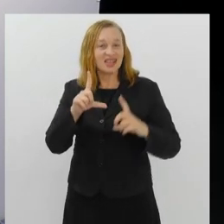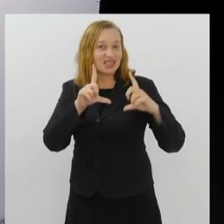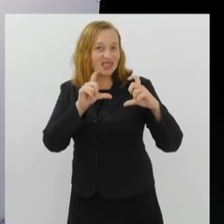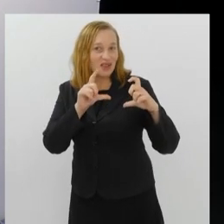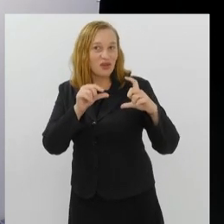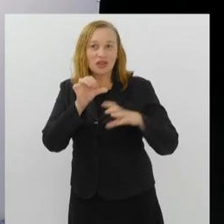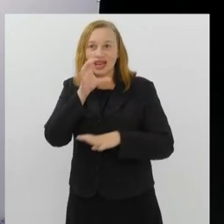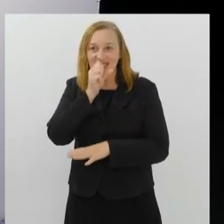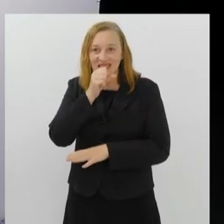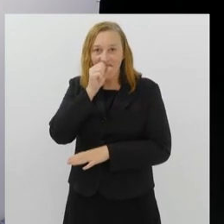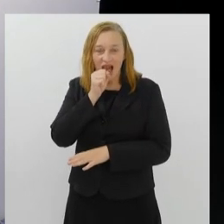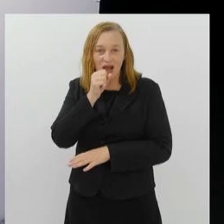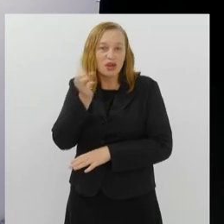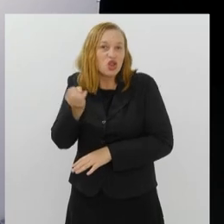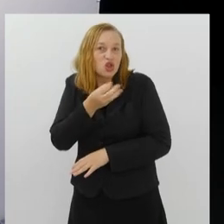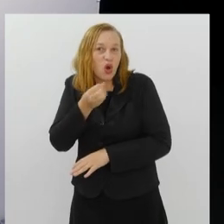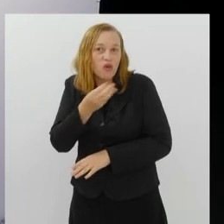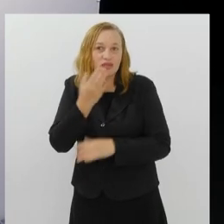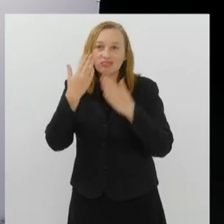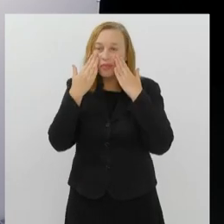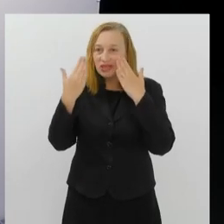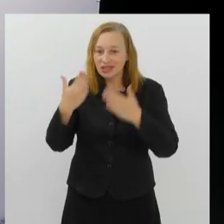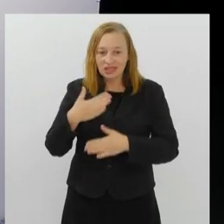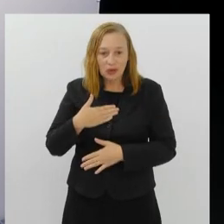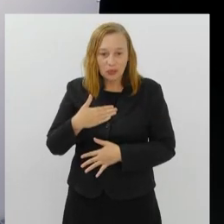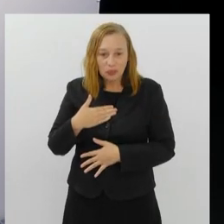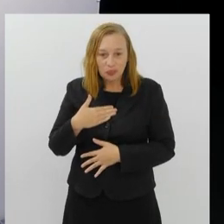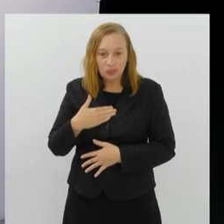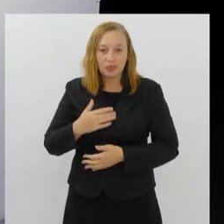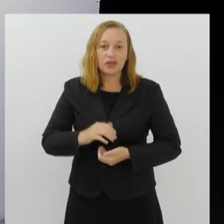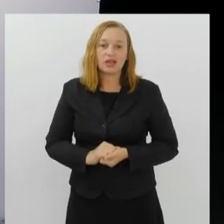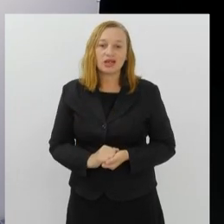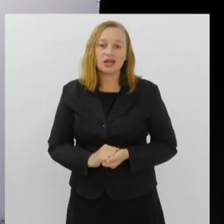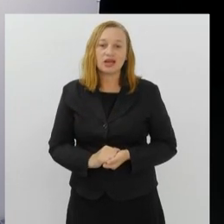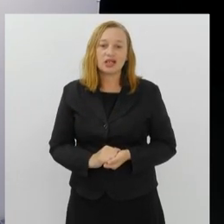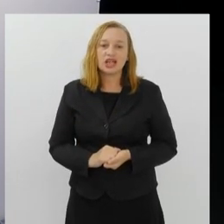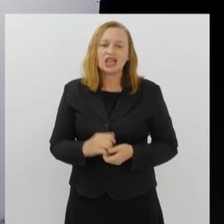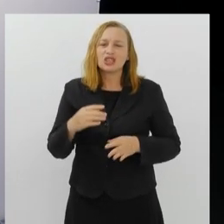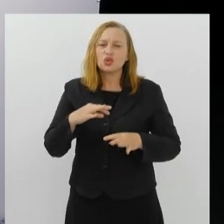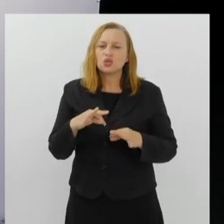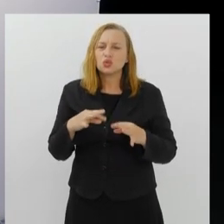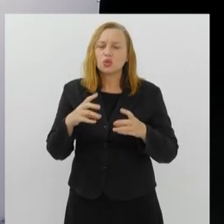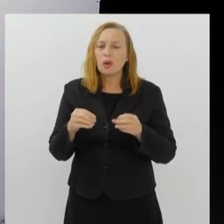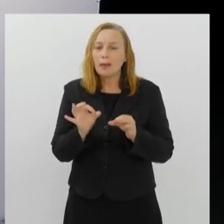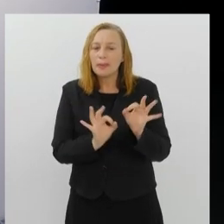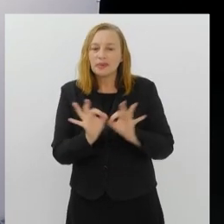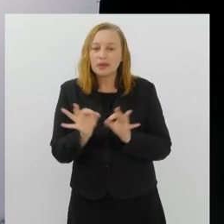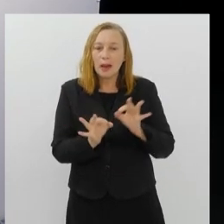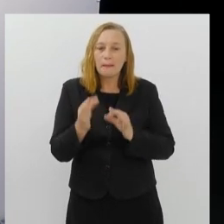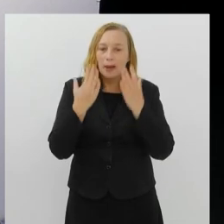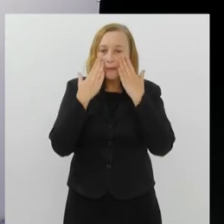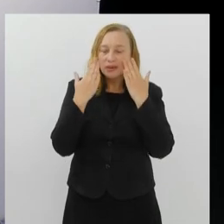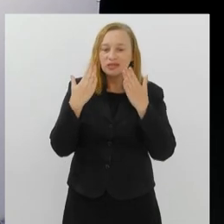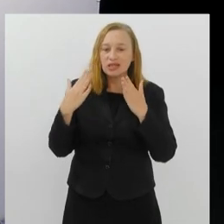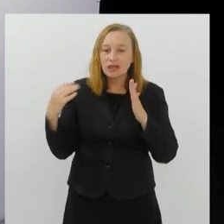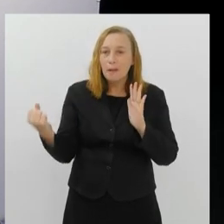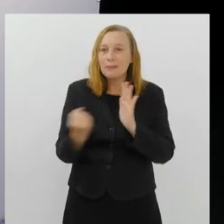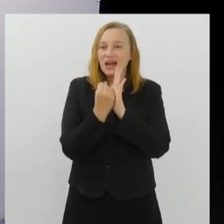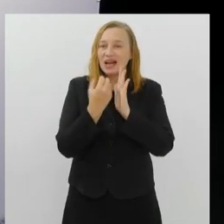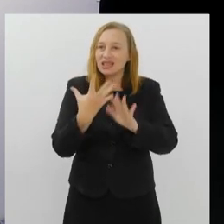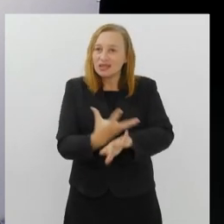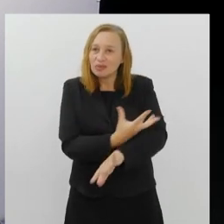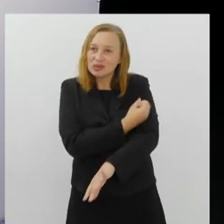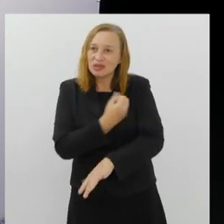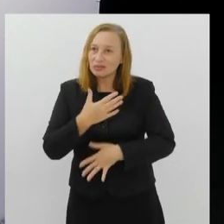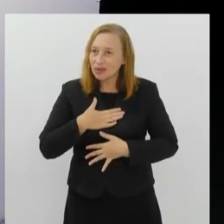Essa foto aí foi de sábado, foto recente da minha apresentação. A gente teve todo um esquema para ser uma apresentação bem marcante,